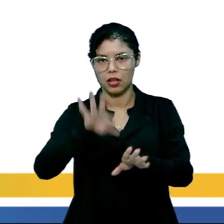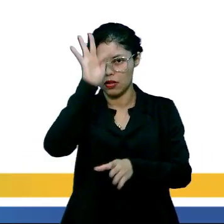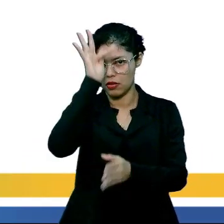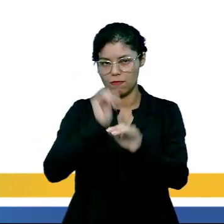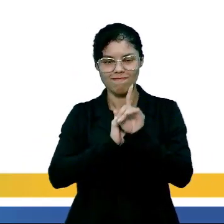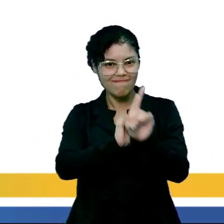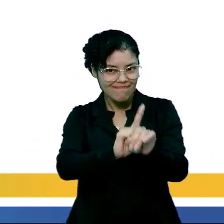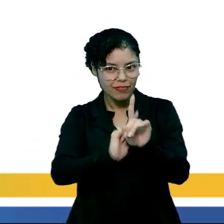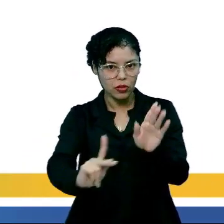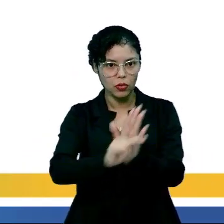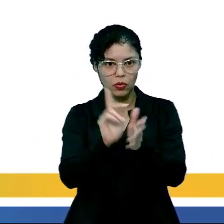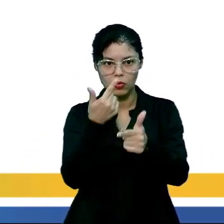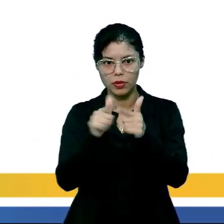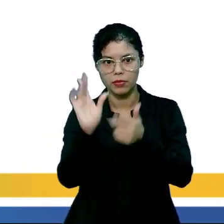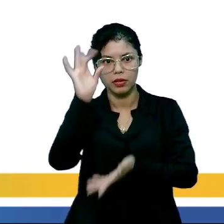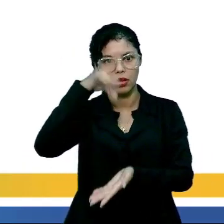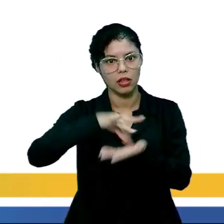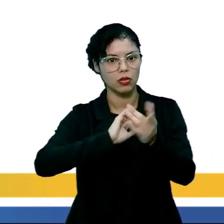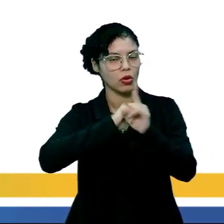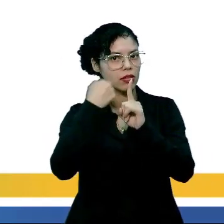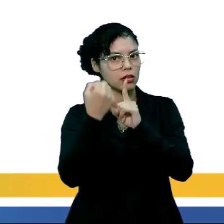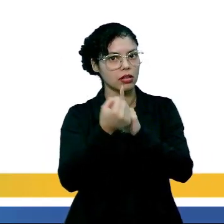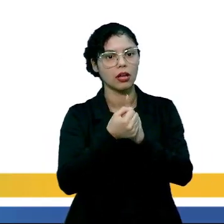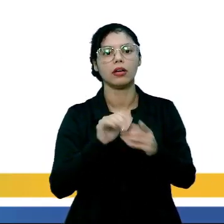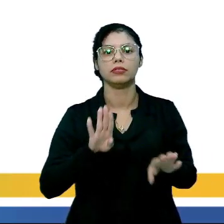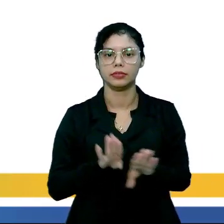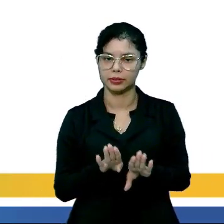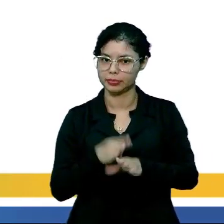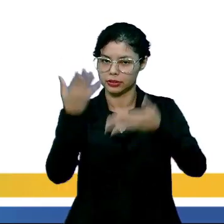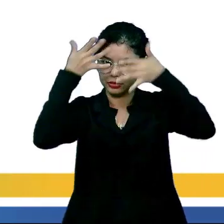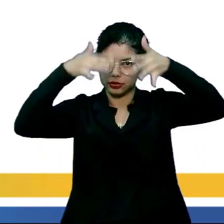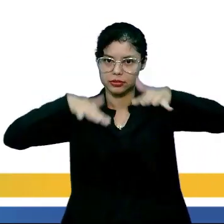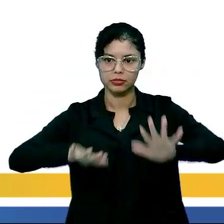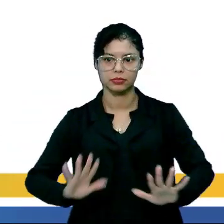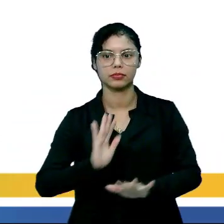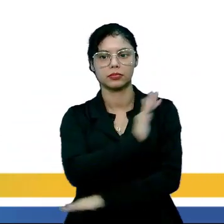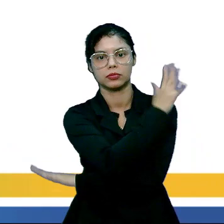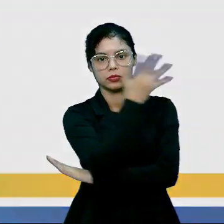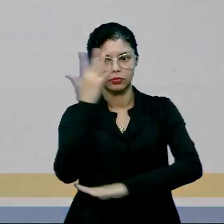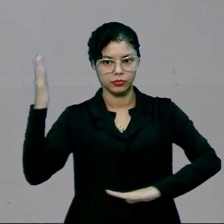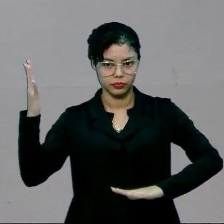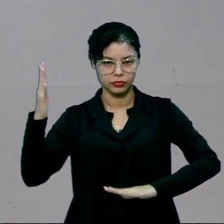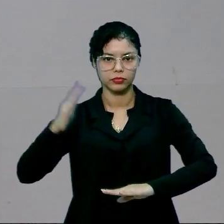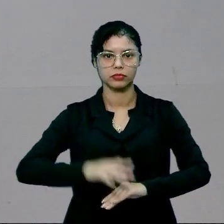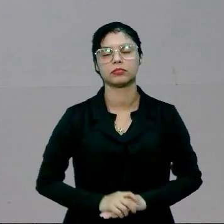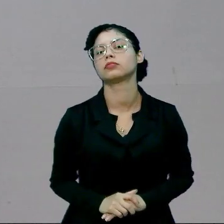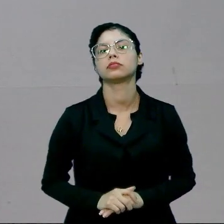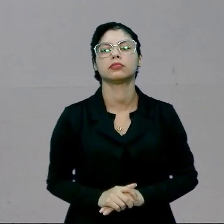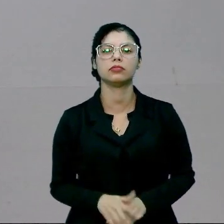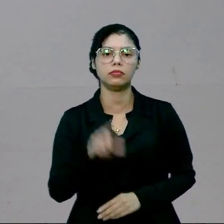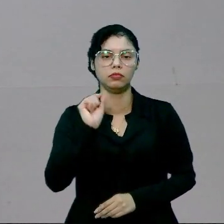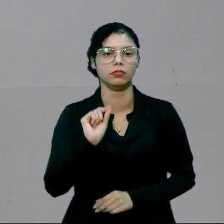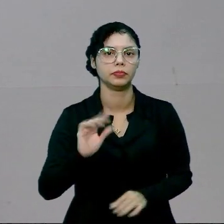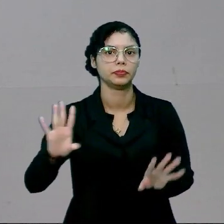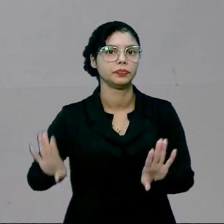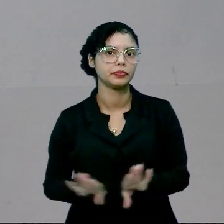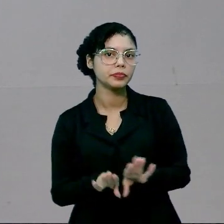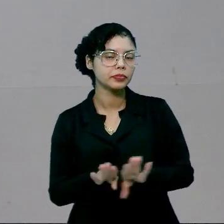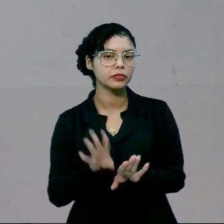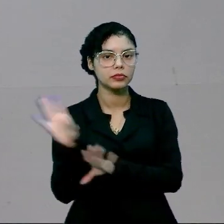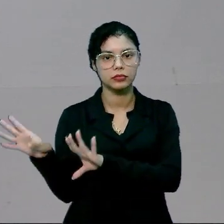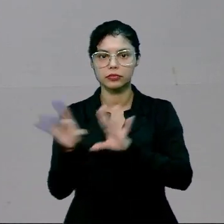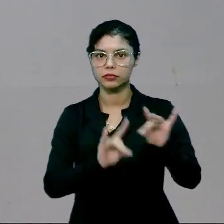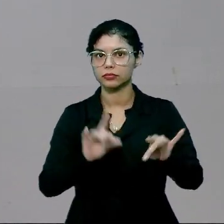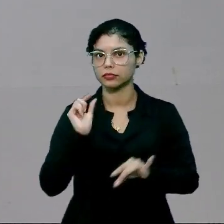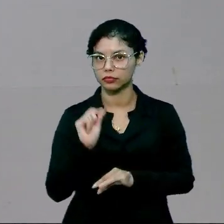os problemas da realidade social e da natureza humana, Então, aqui o que a gente traz, pessoal,